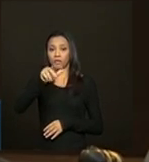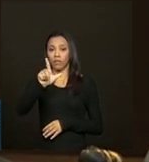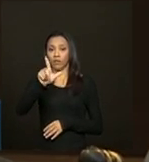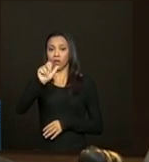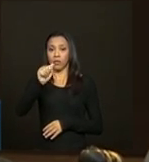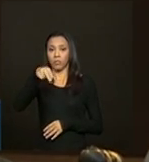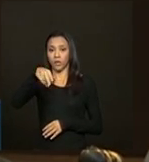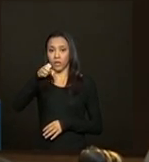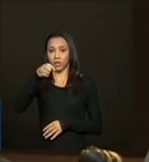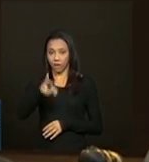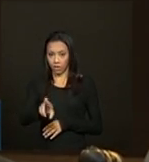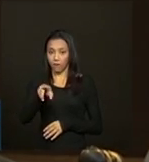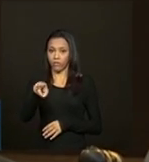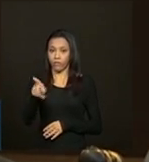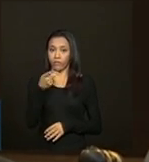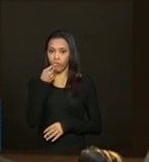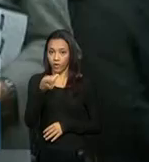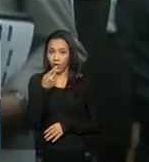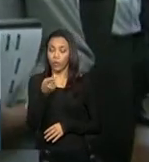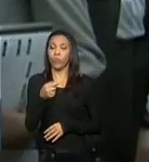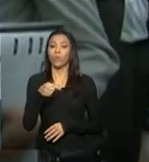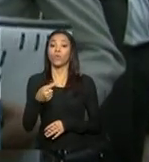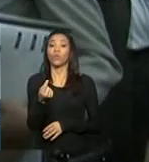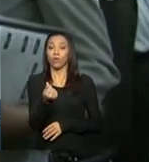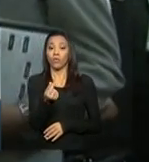de receita anual permitida,